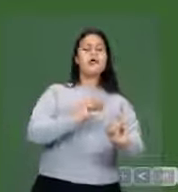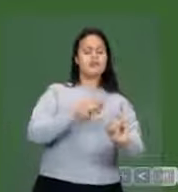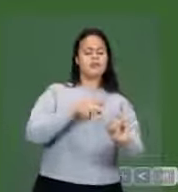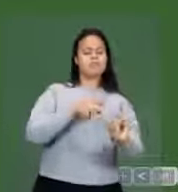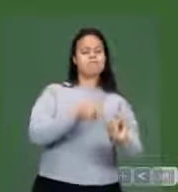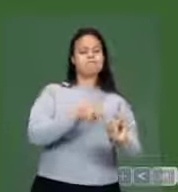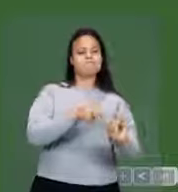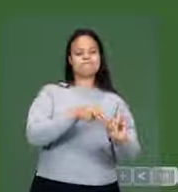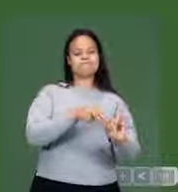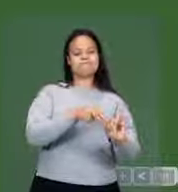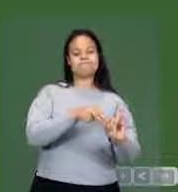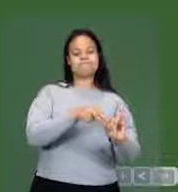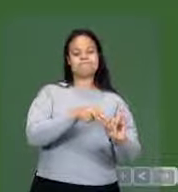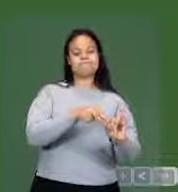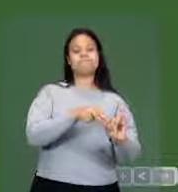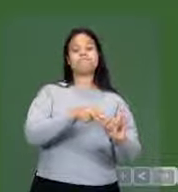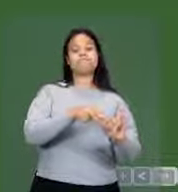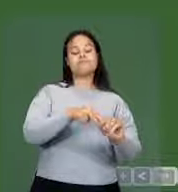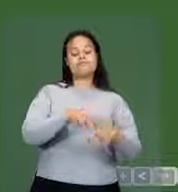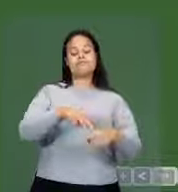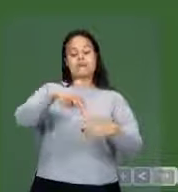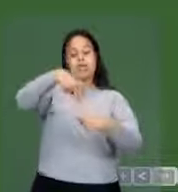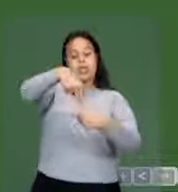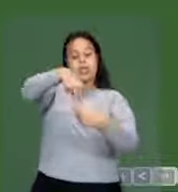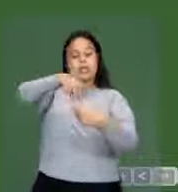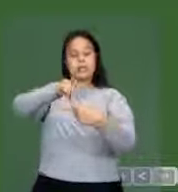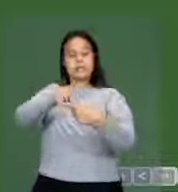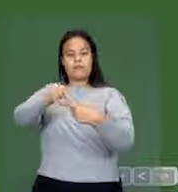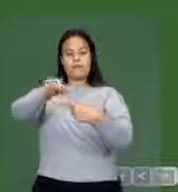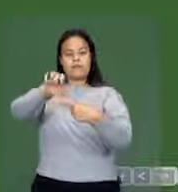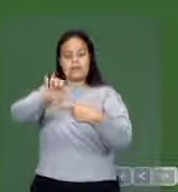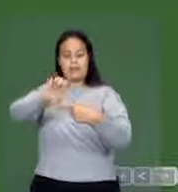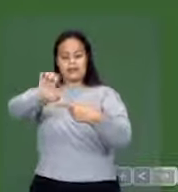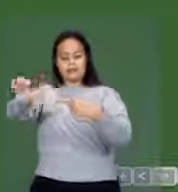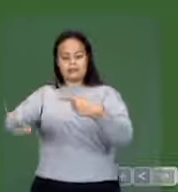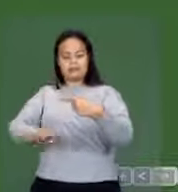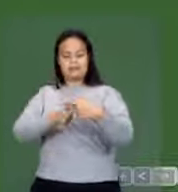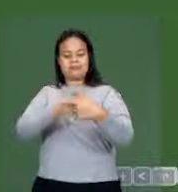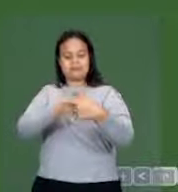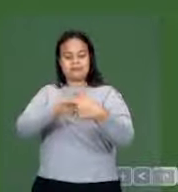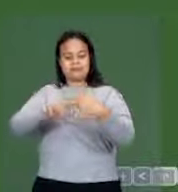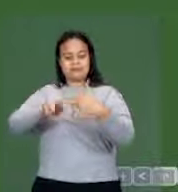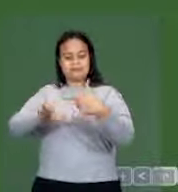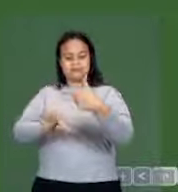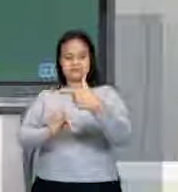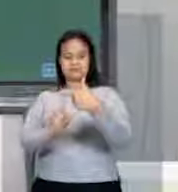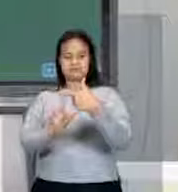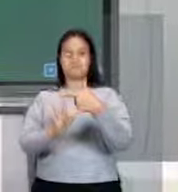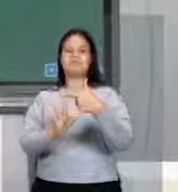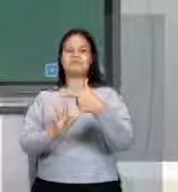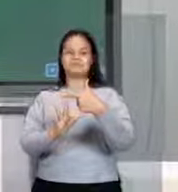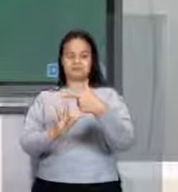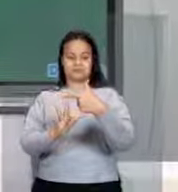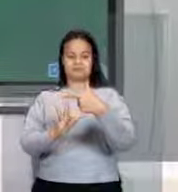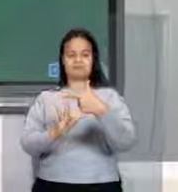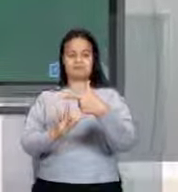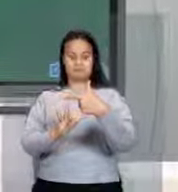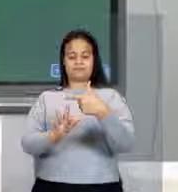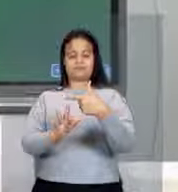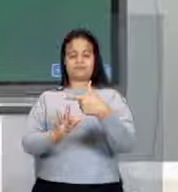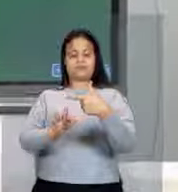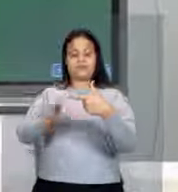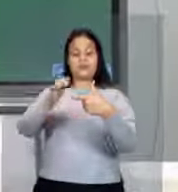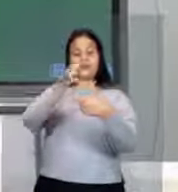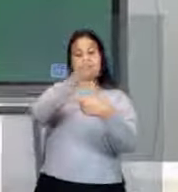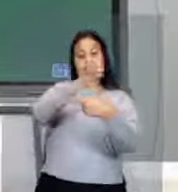a N vezes E dividido por T. Então, corrente elétrica, número de elétrons,